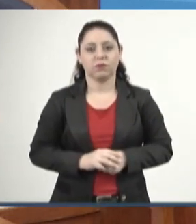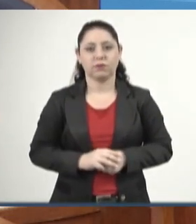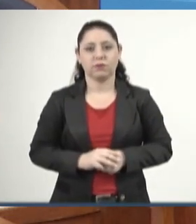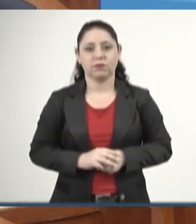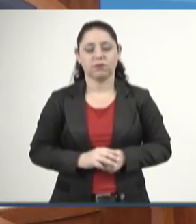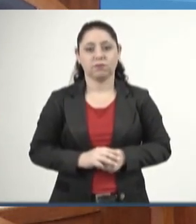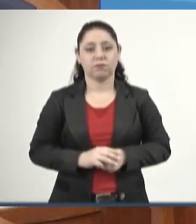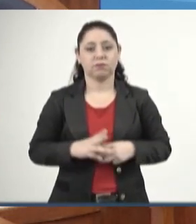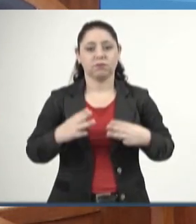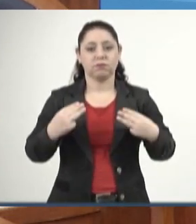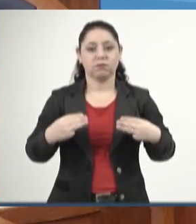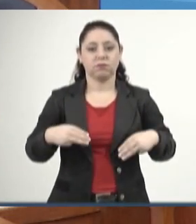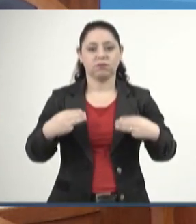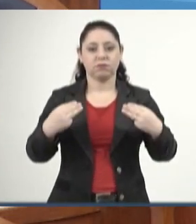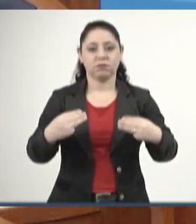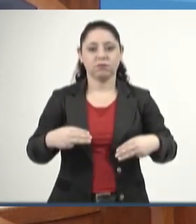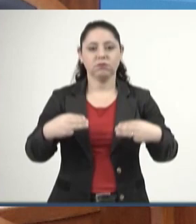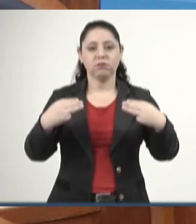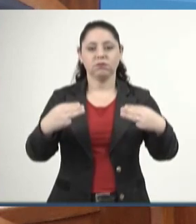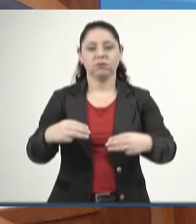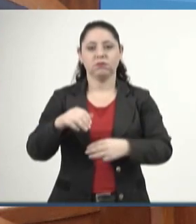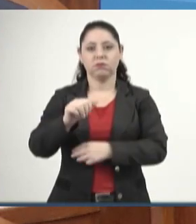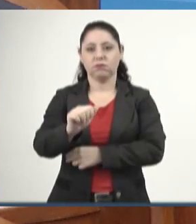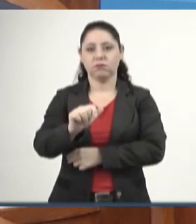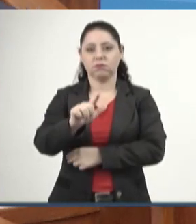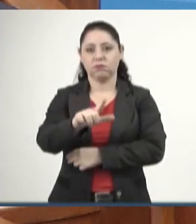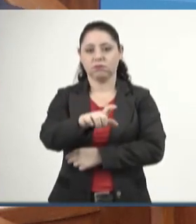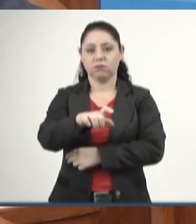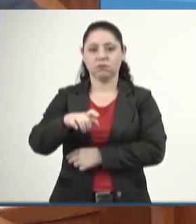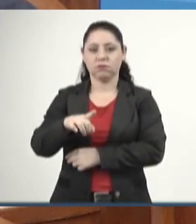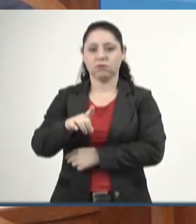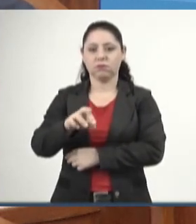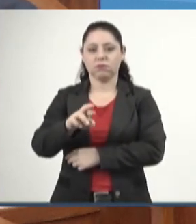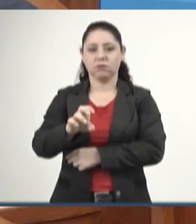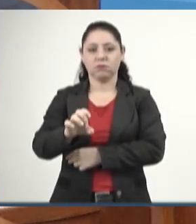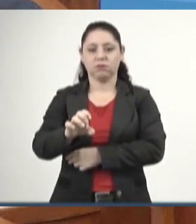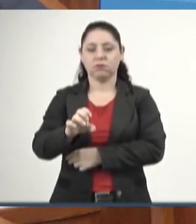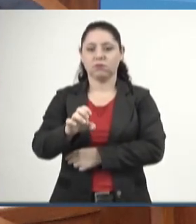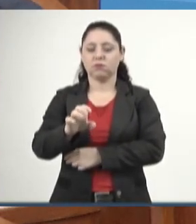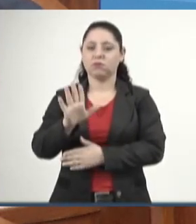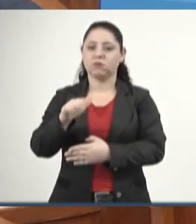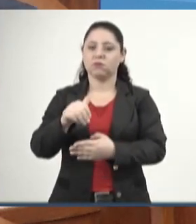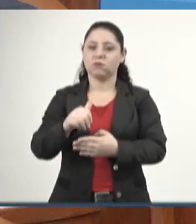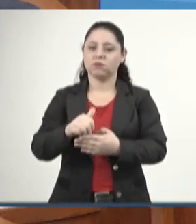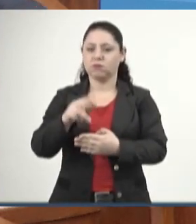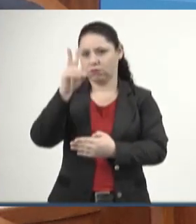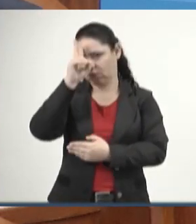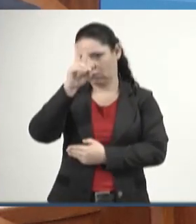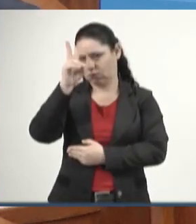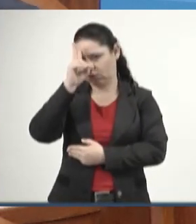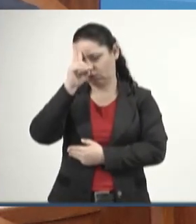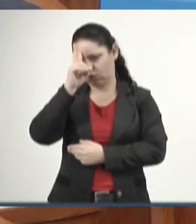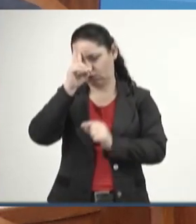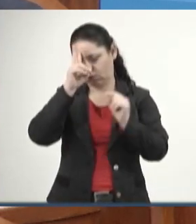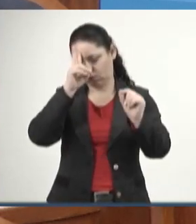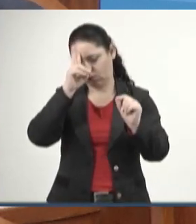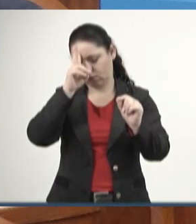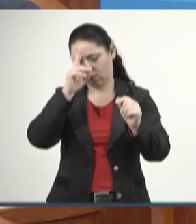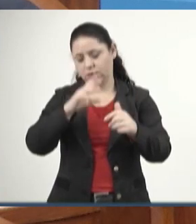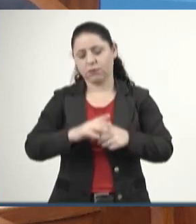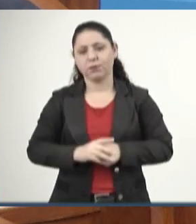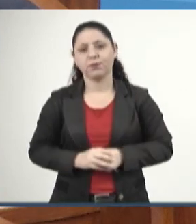E o ministro Alexandre de Moraes, no seu voto, lembra muito bem